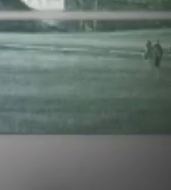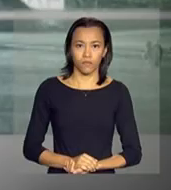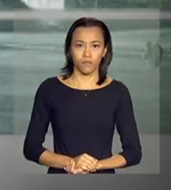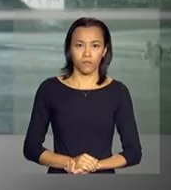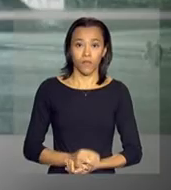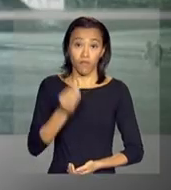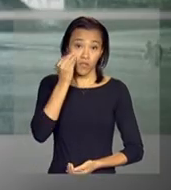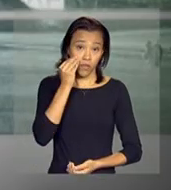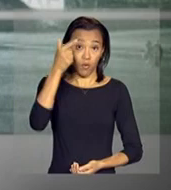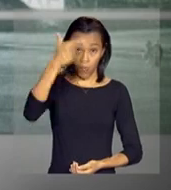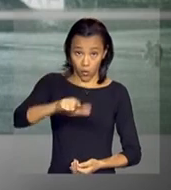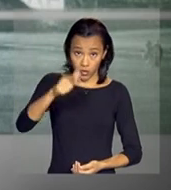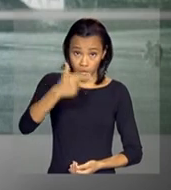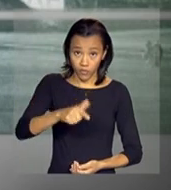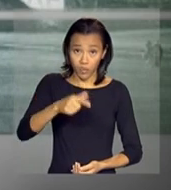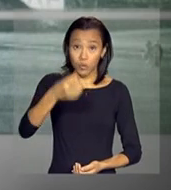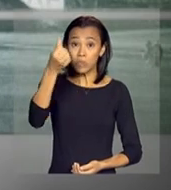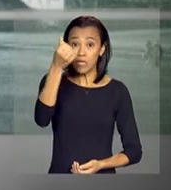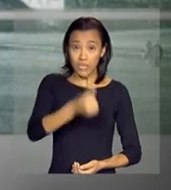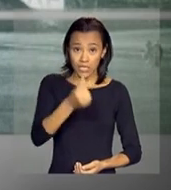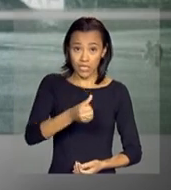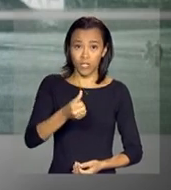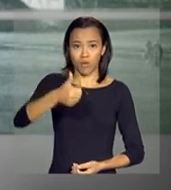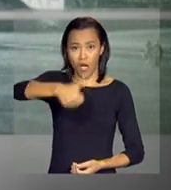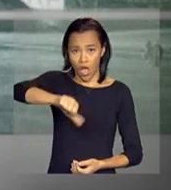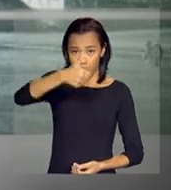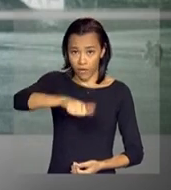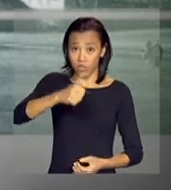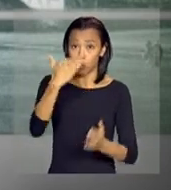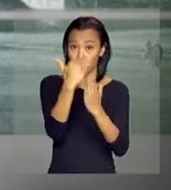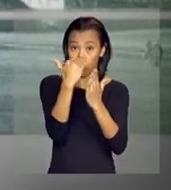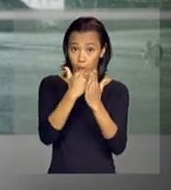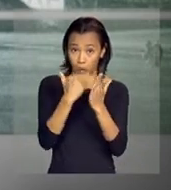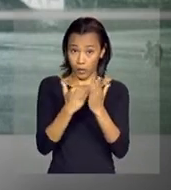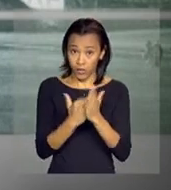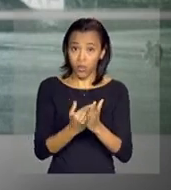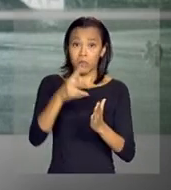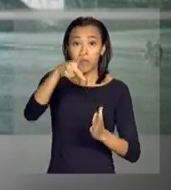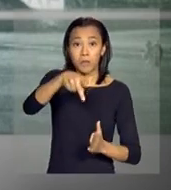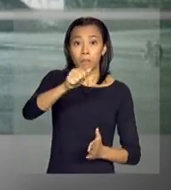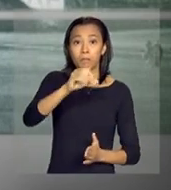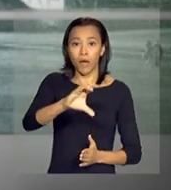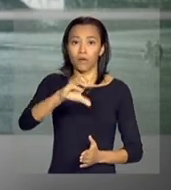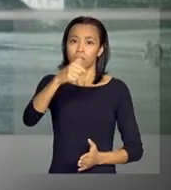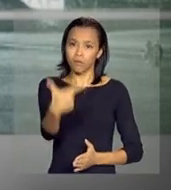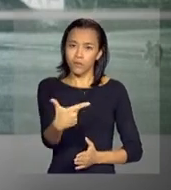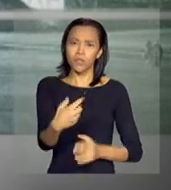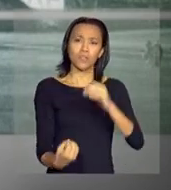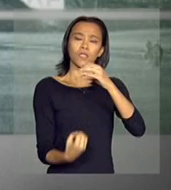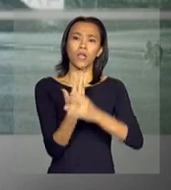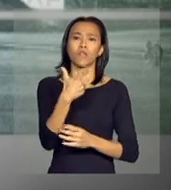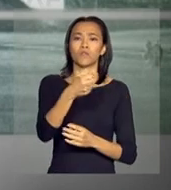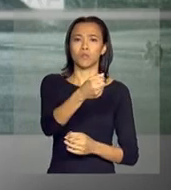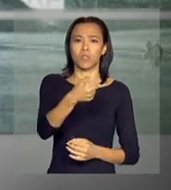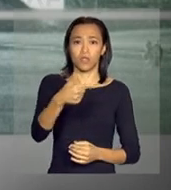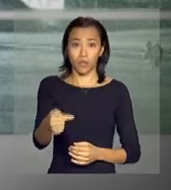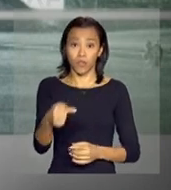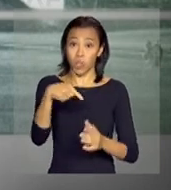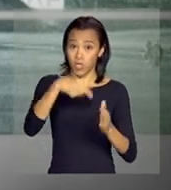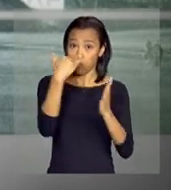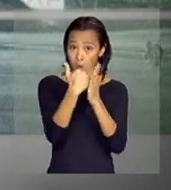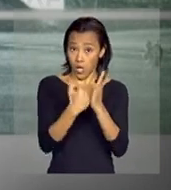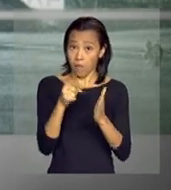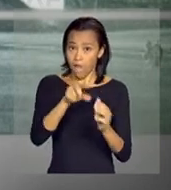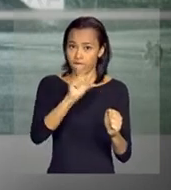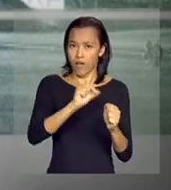Você acompanhou a reapresentação do sexto balanço do Programa de Aceleração do Crescimento, PAC 2. Criado em 2007, o